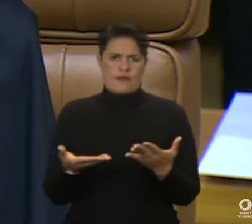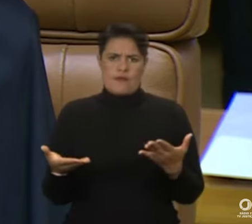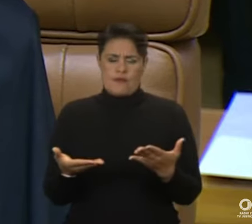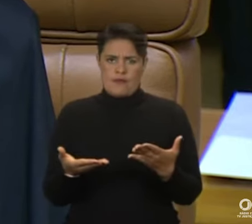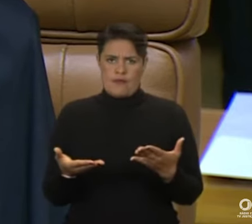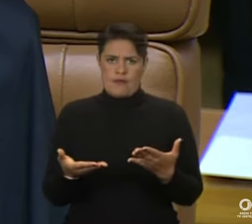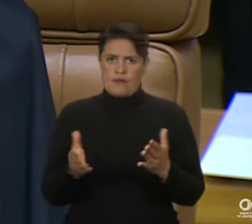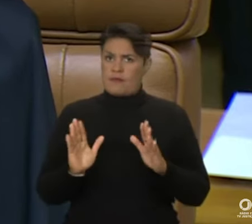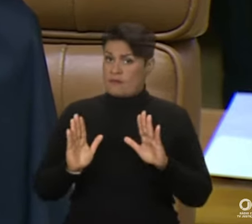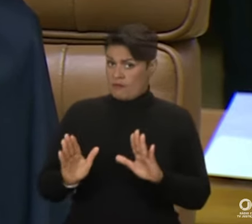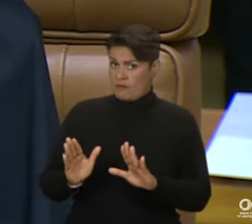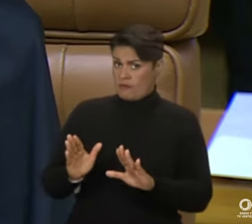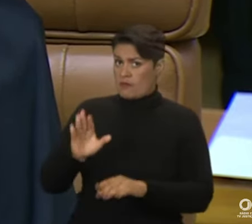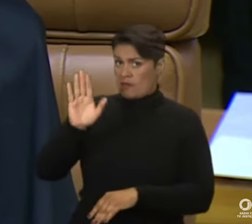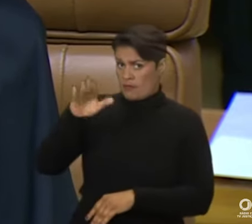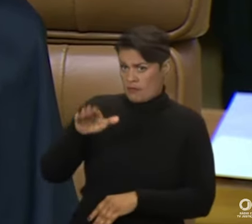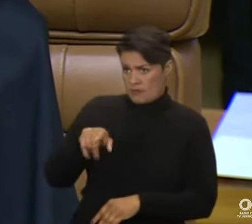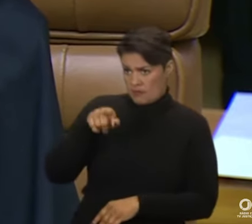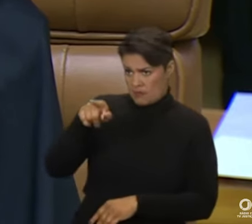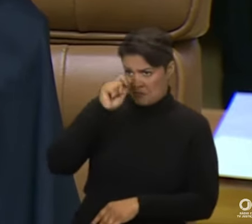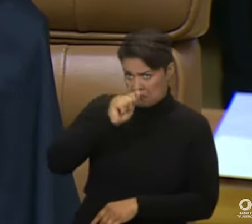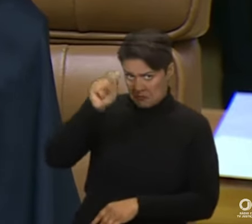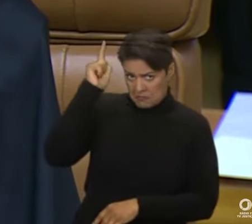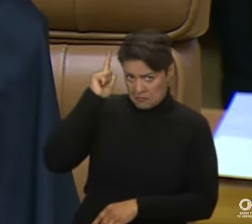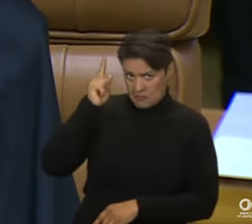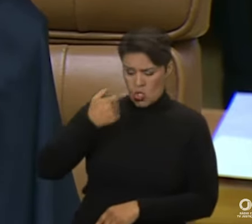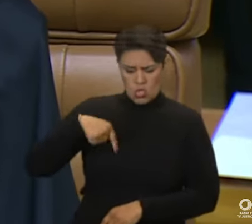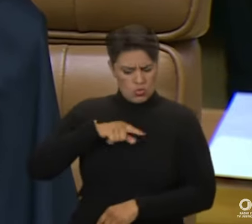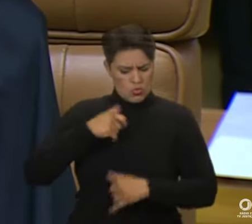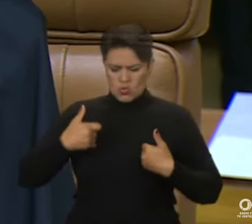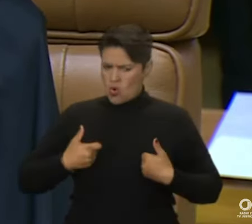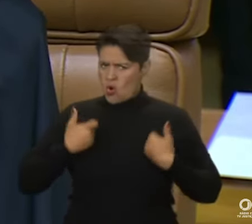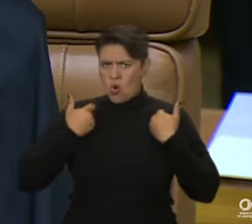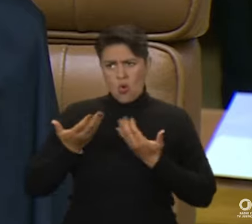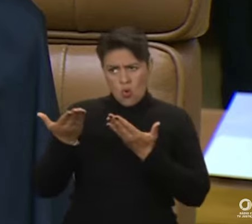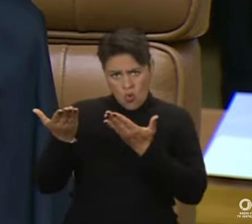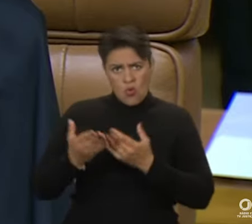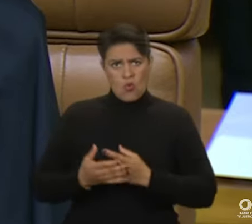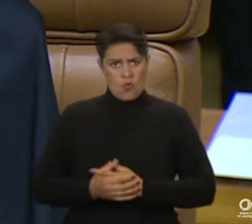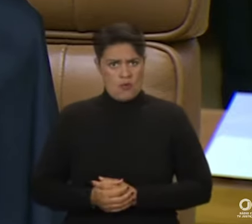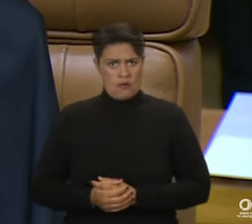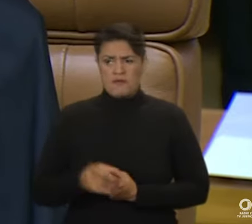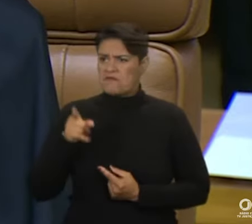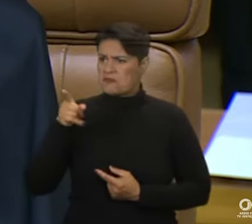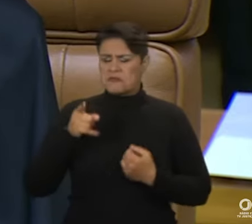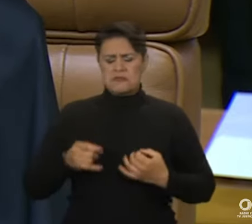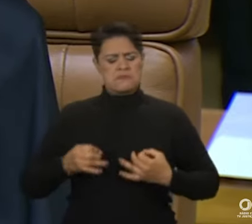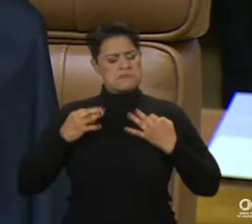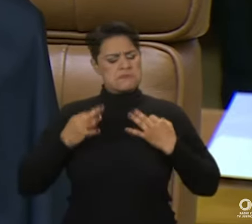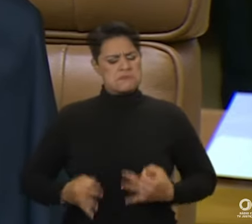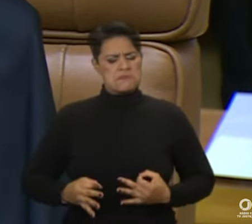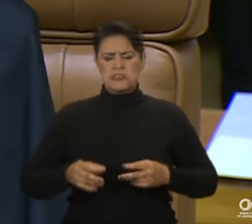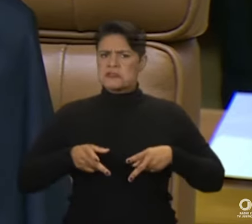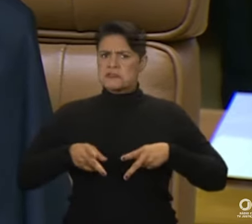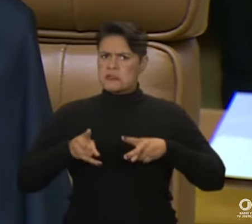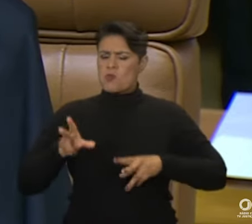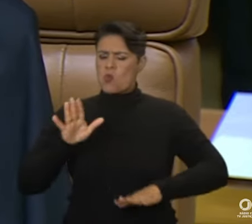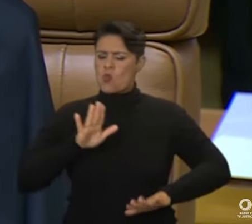ministro Alexandre, enche de orgulho a nação brasileira, demonstrando ao mesmo tempo prudência